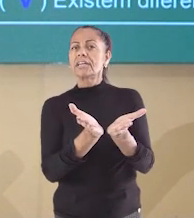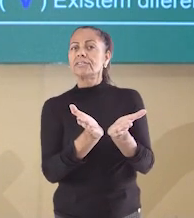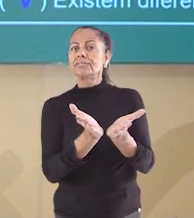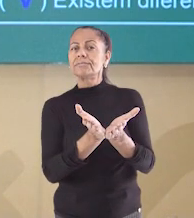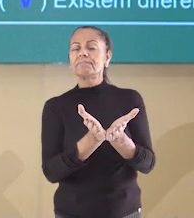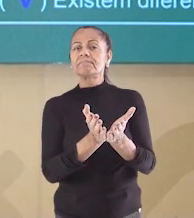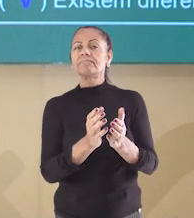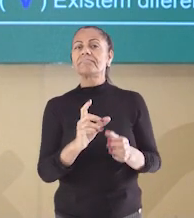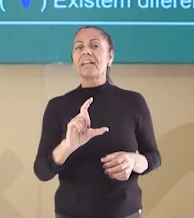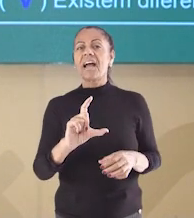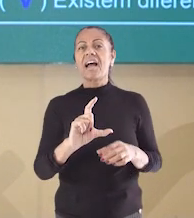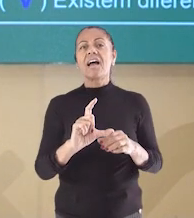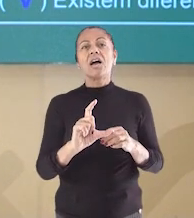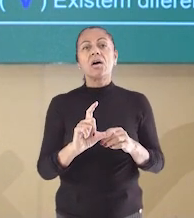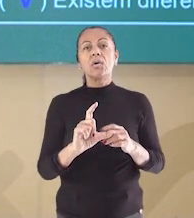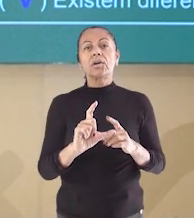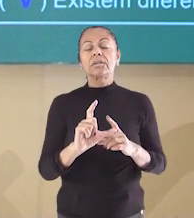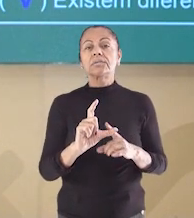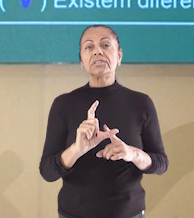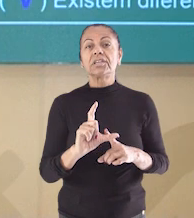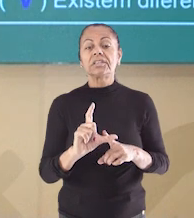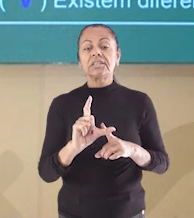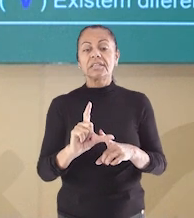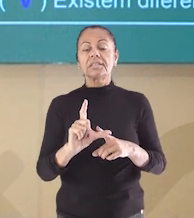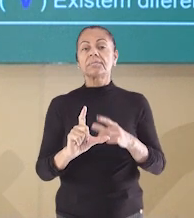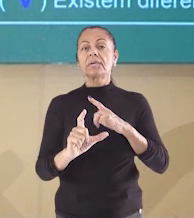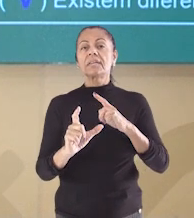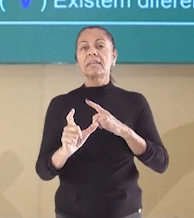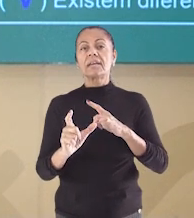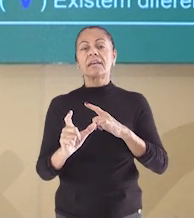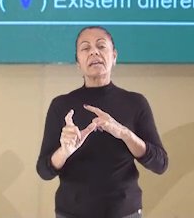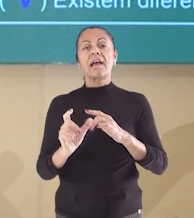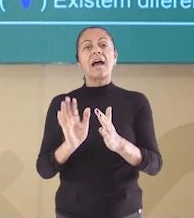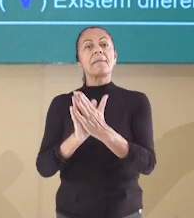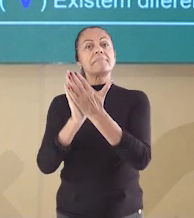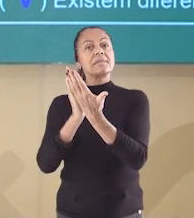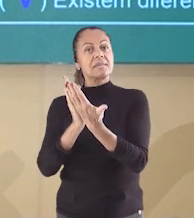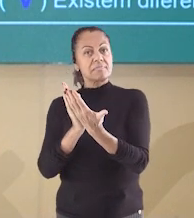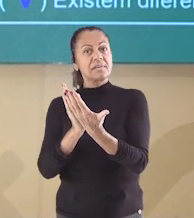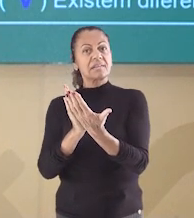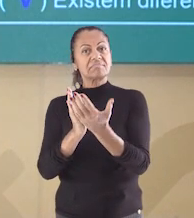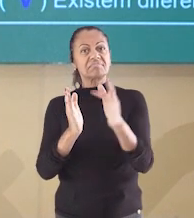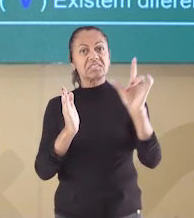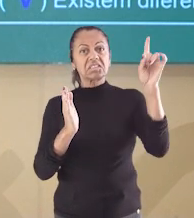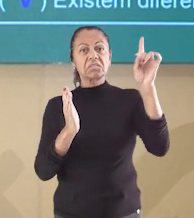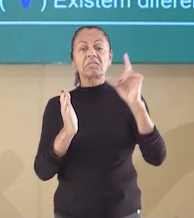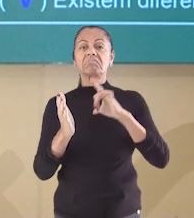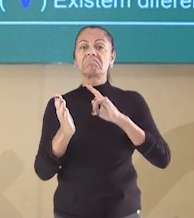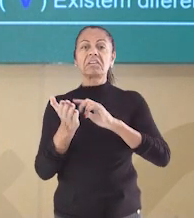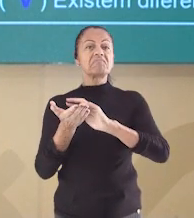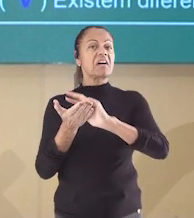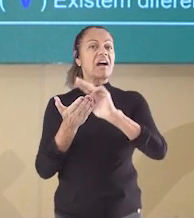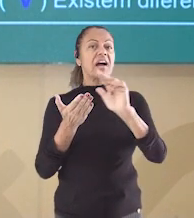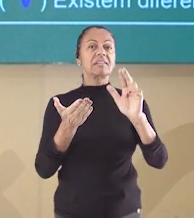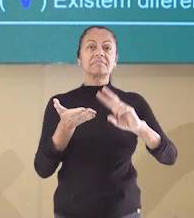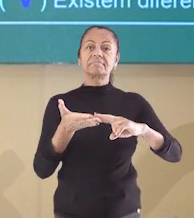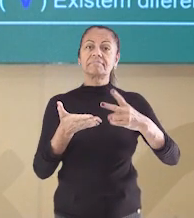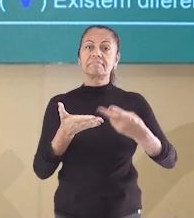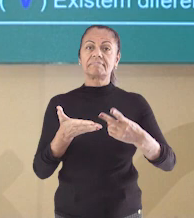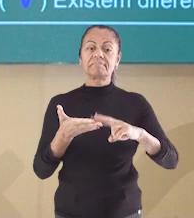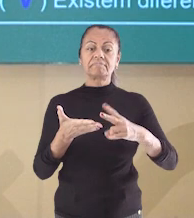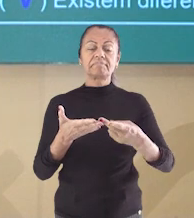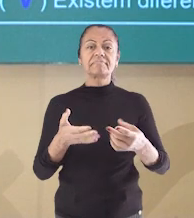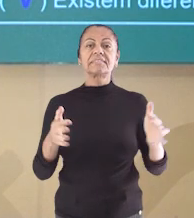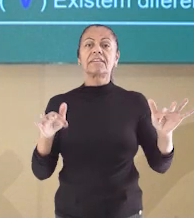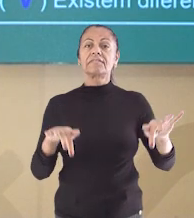cristianismo. Mesmo usando a Bíblia Sagrada, há várias interpretações. E por último,